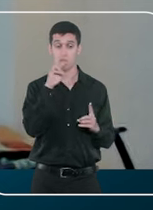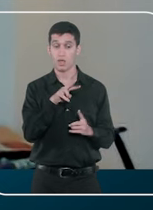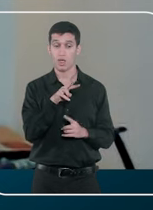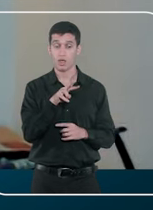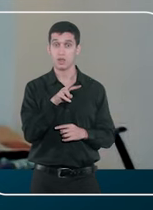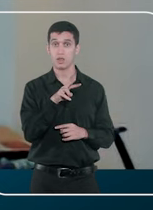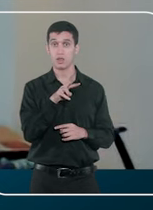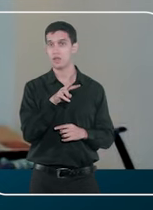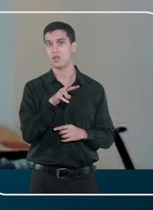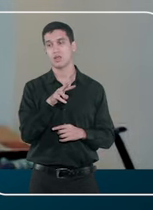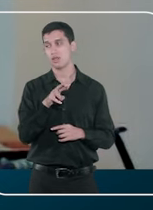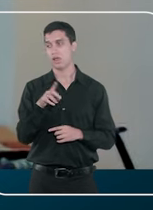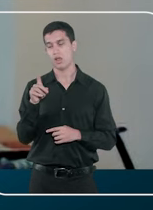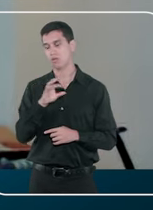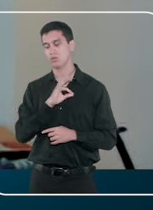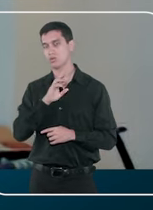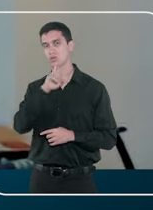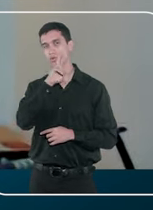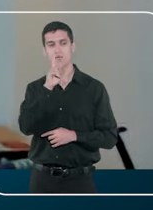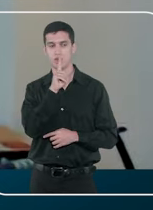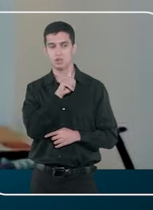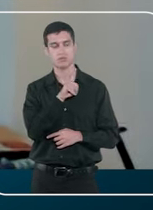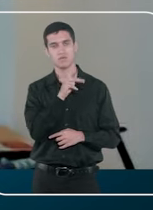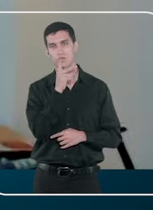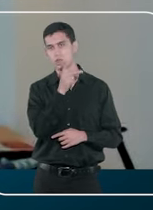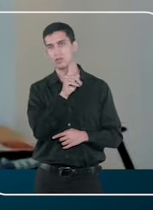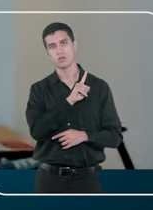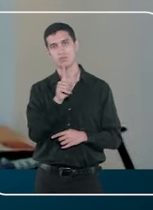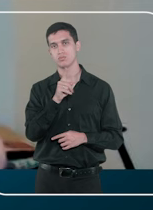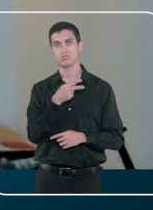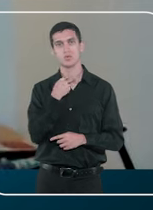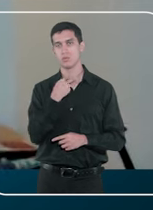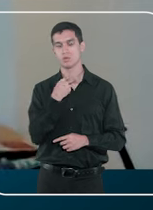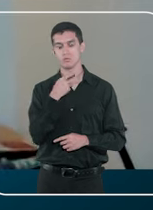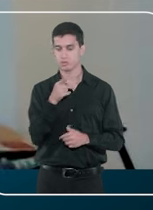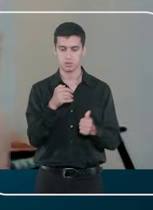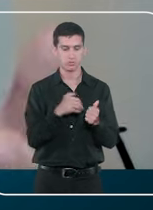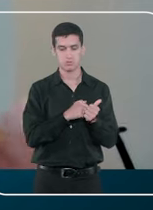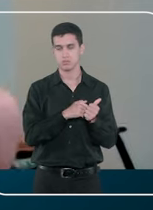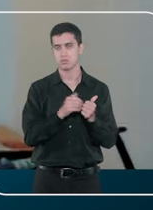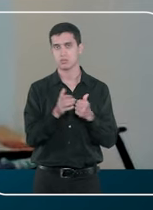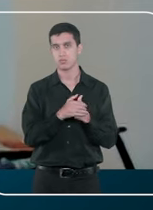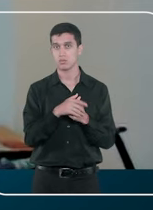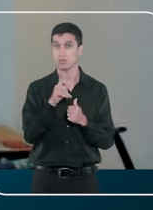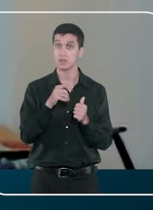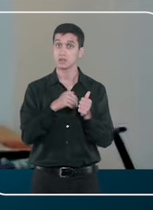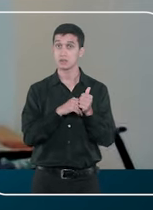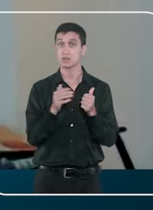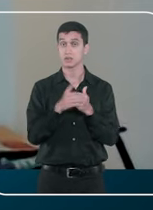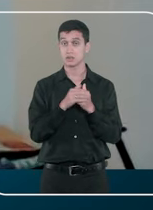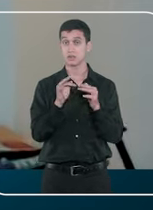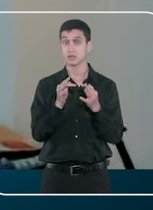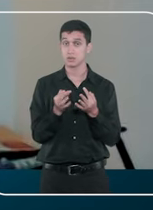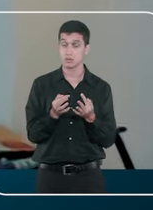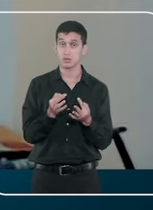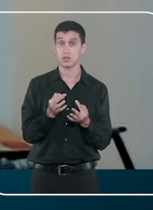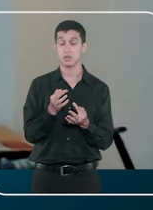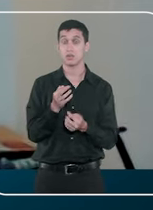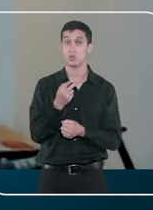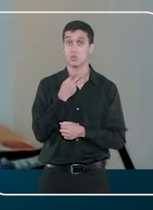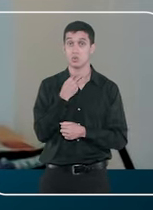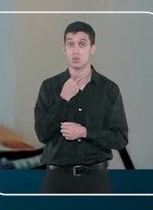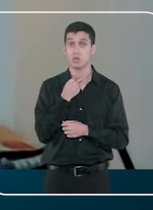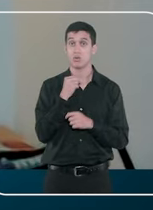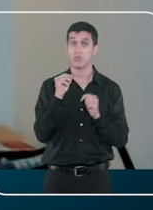sigilo é oponível a todas as pessoas. No entanto, esse sigilo, que eu vou chamar de um sigilo simples, ele não é oponível